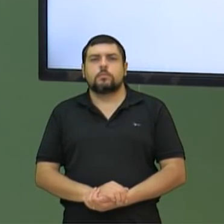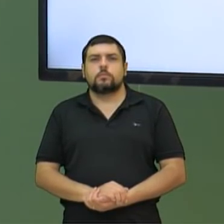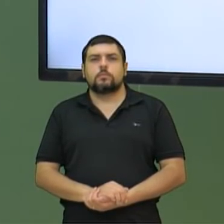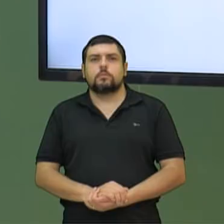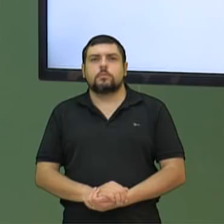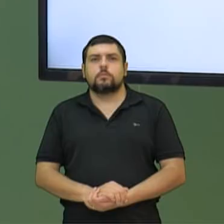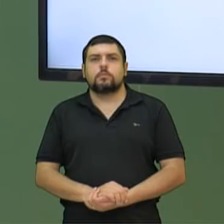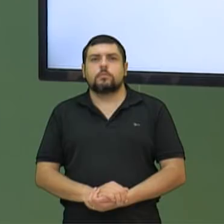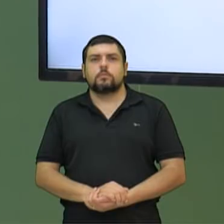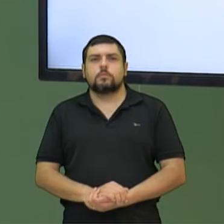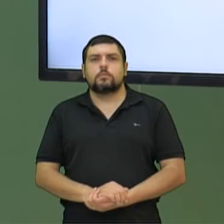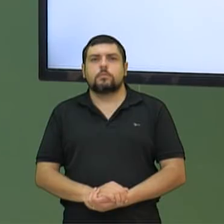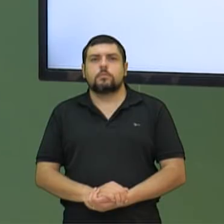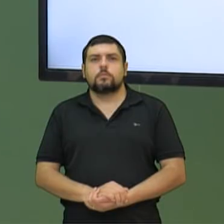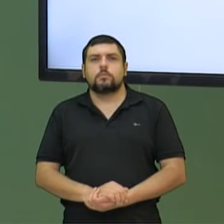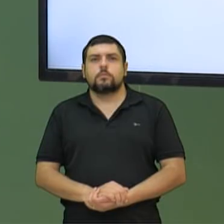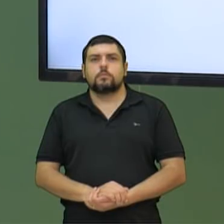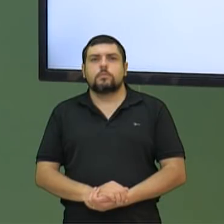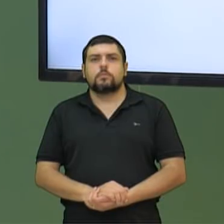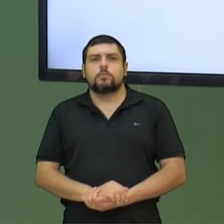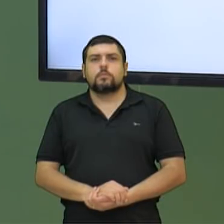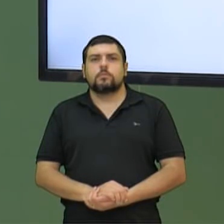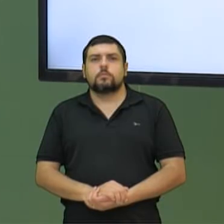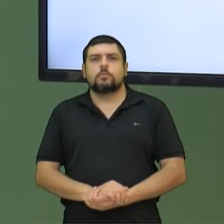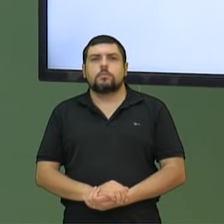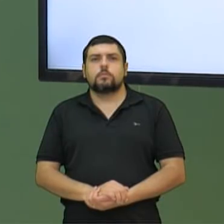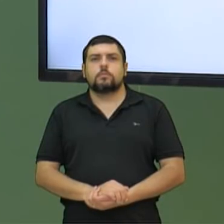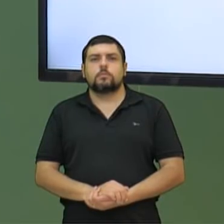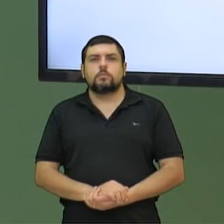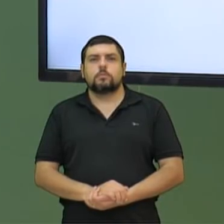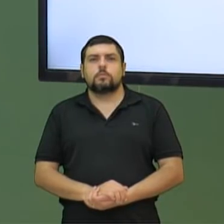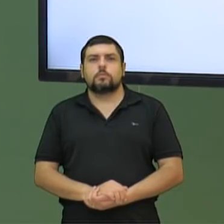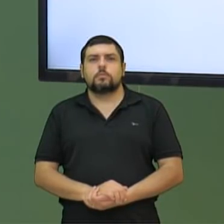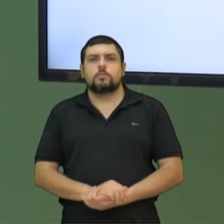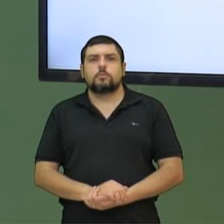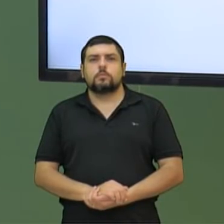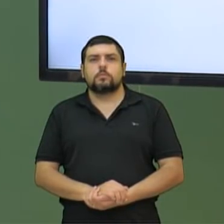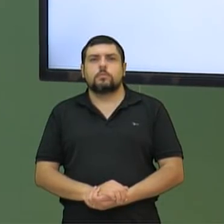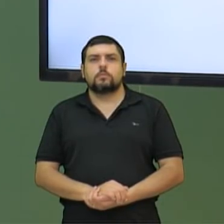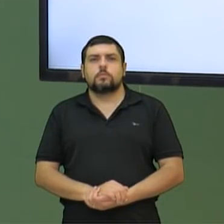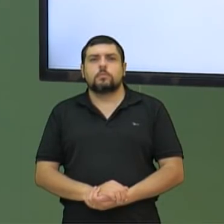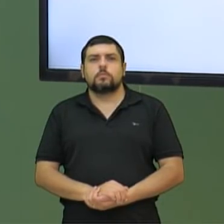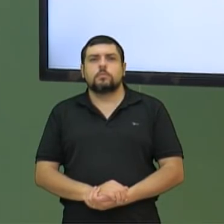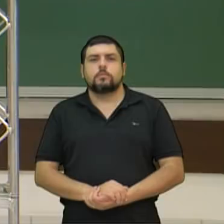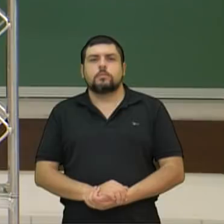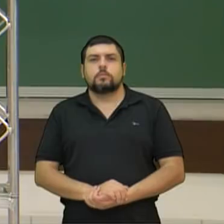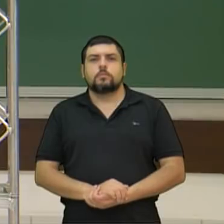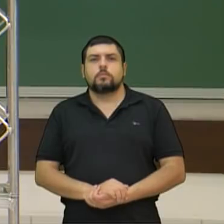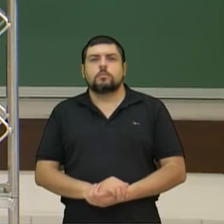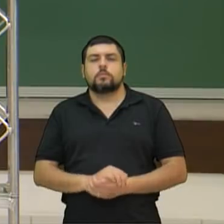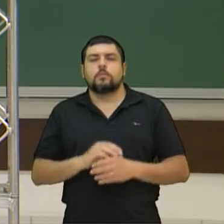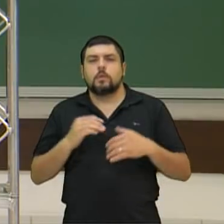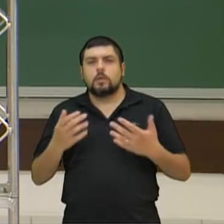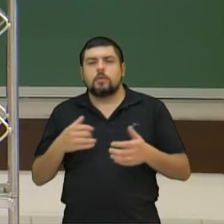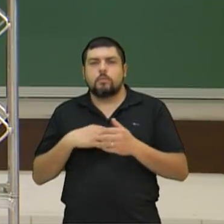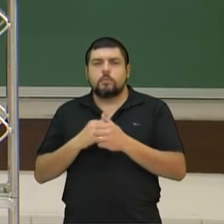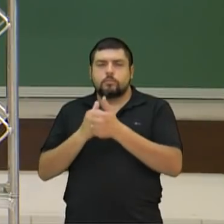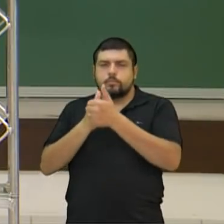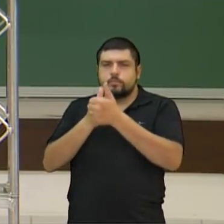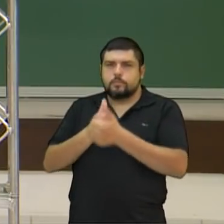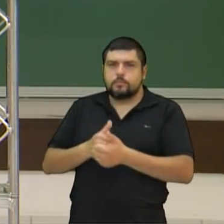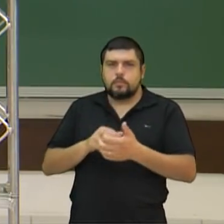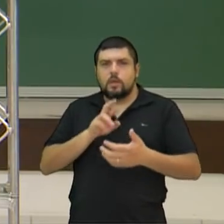E, portanto, y é igual a 4, certo? Essa é a solução da equação